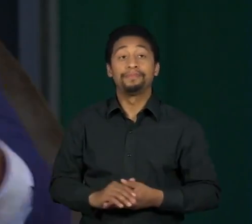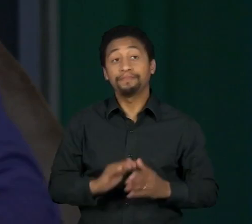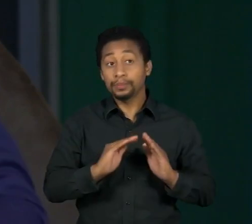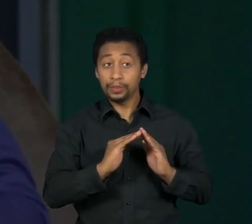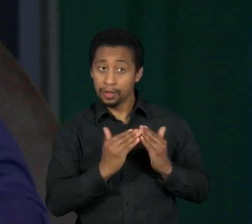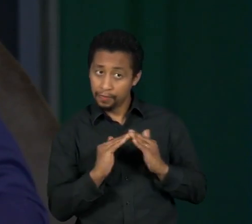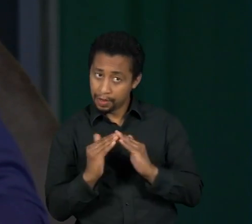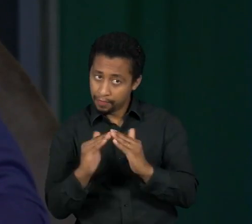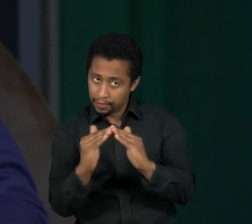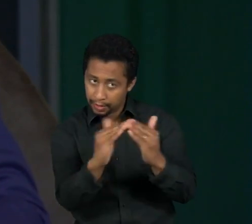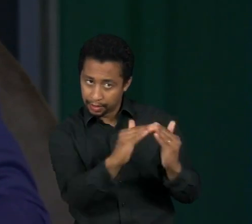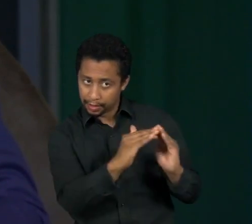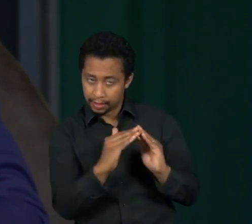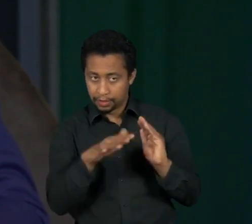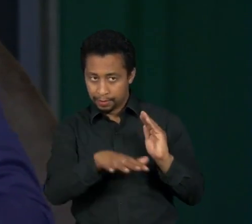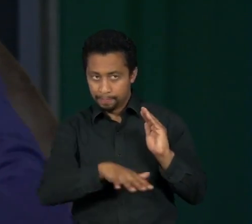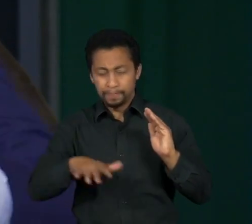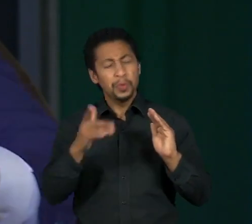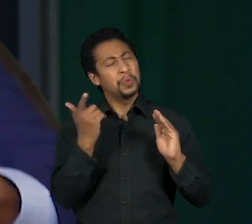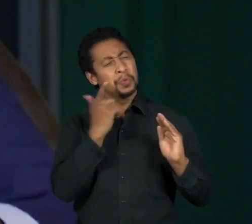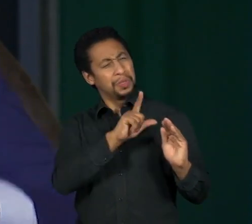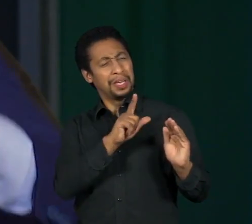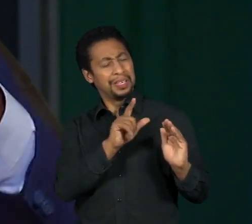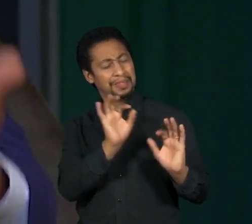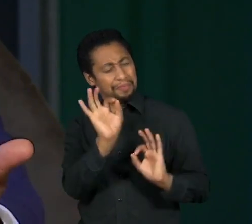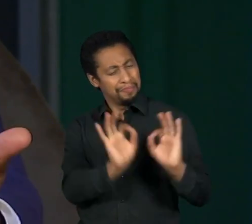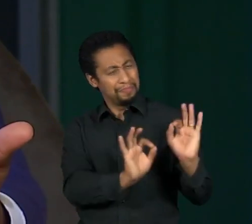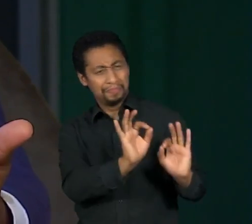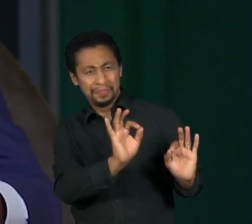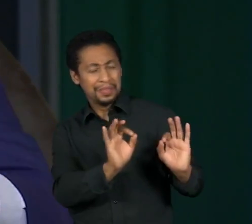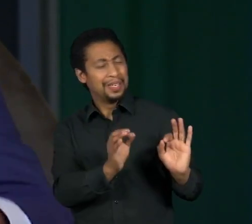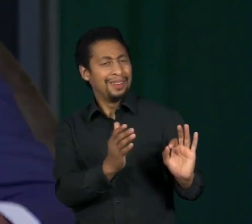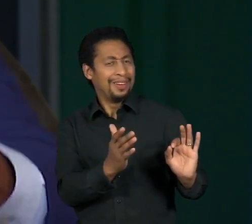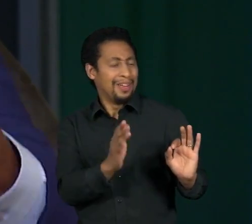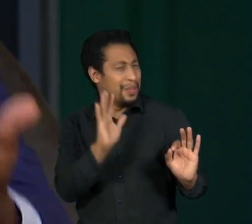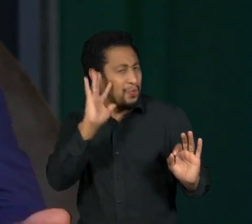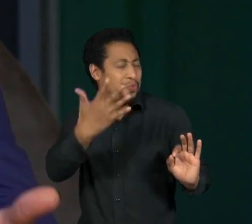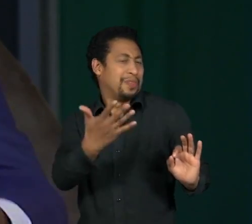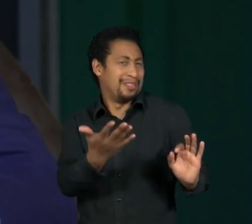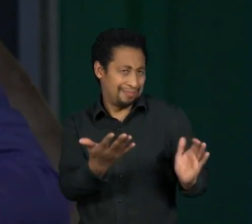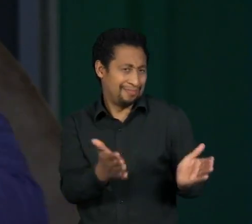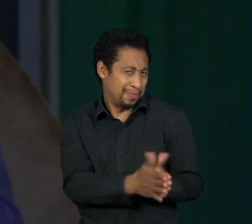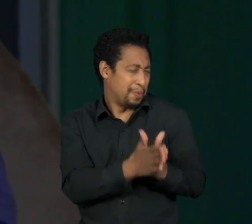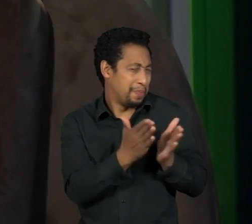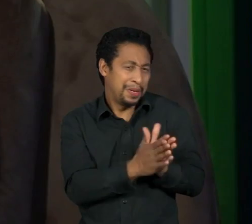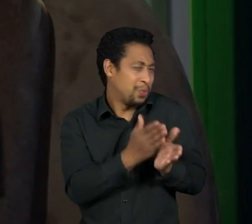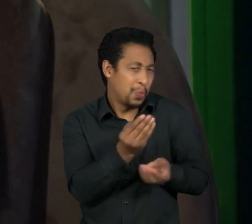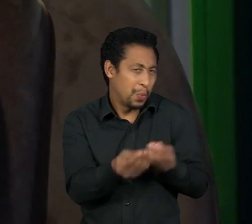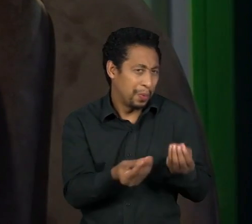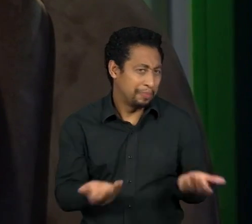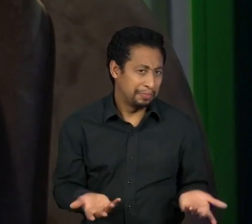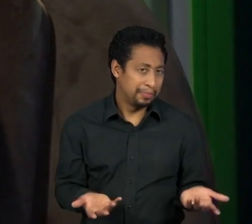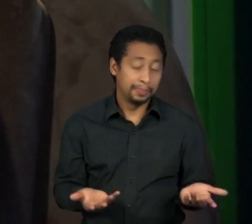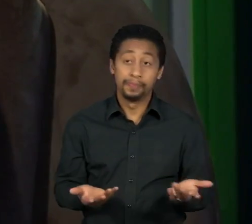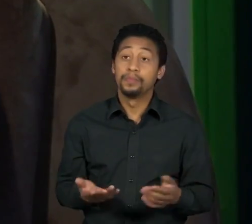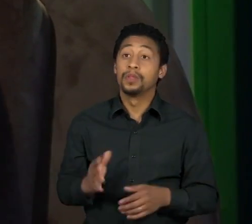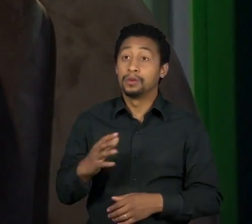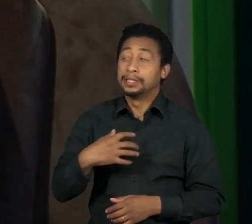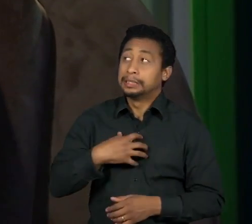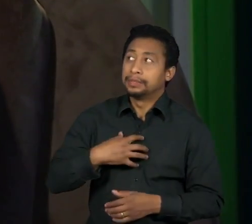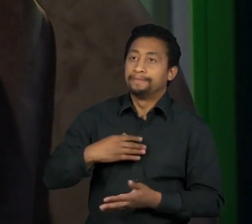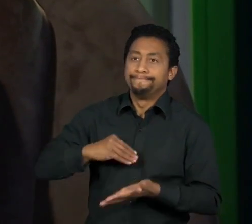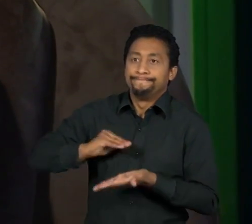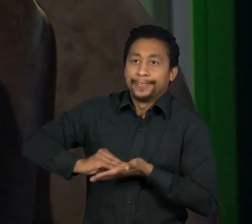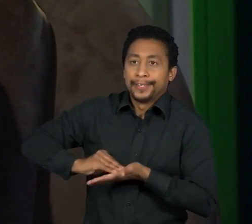tempo, recepcionar, né, essa pobreza, mas também construir uma solução para além dessa pobreza? A escassez e a